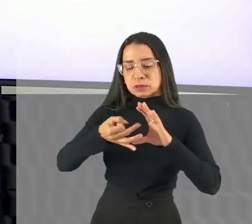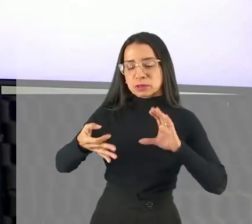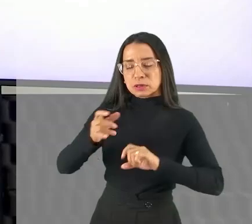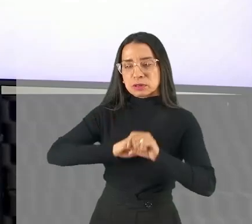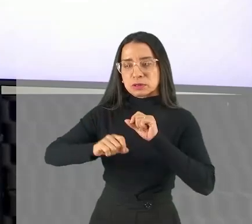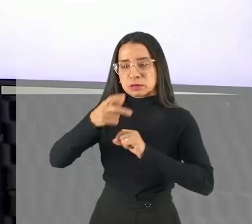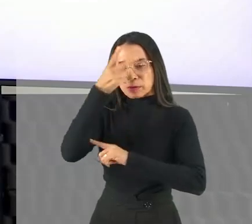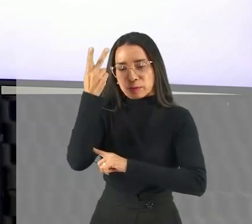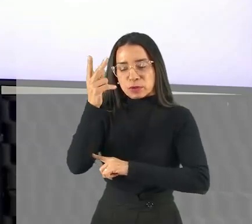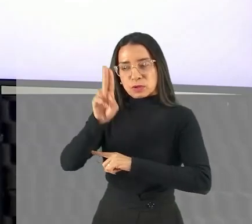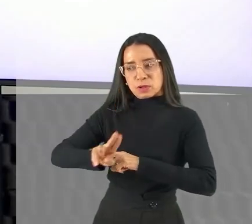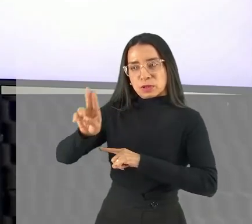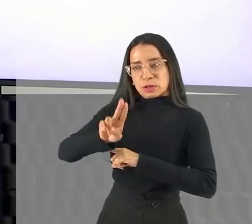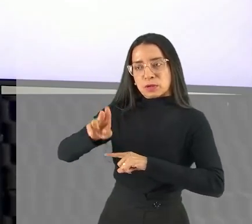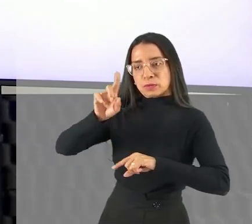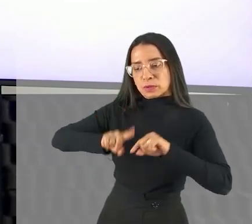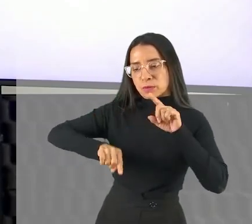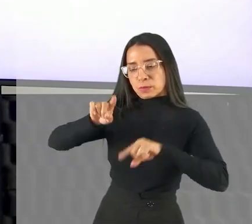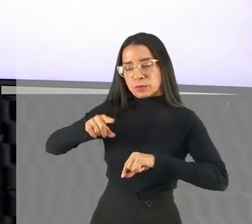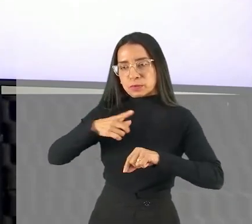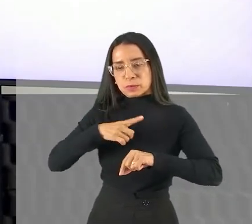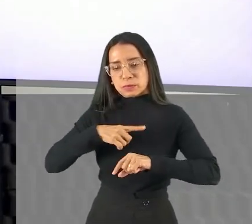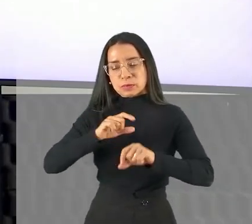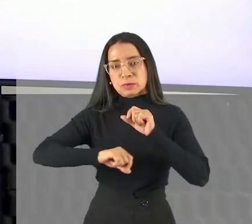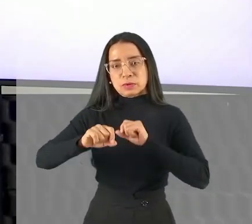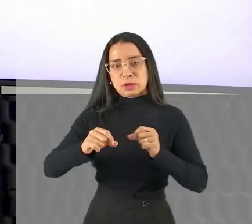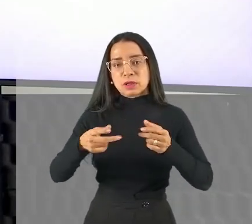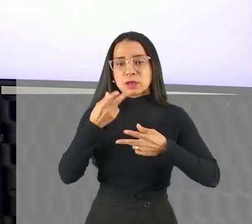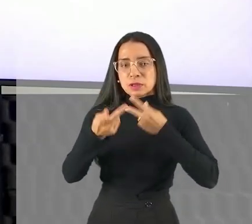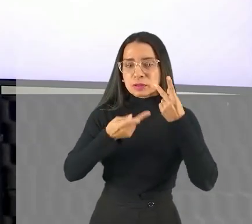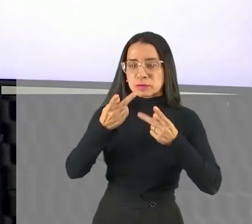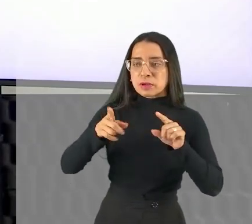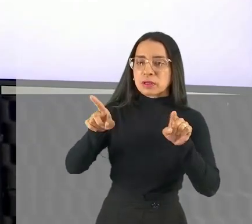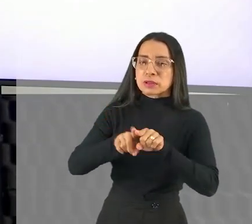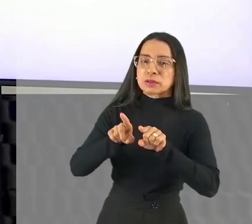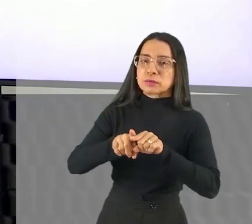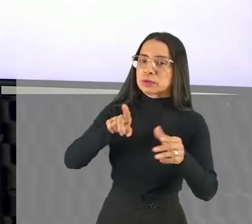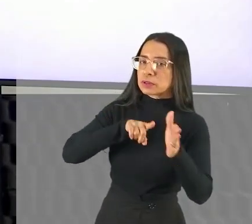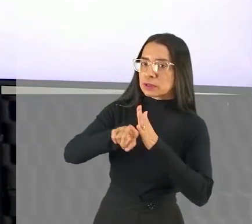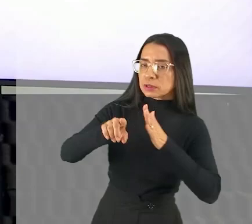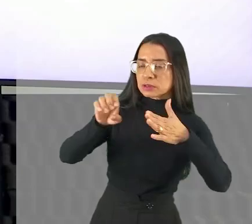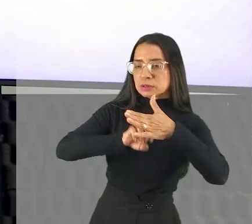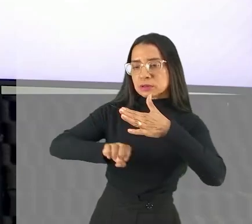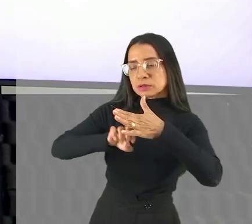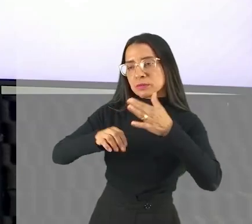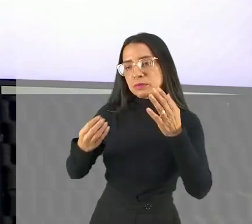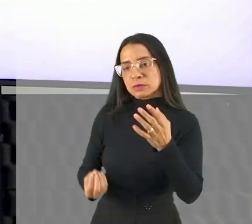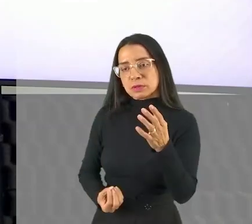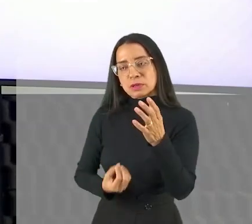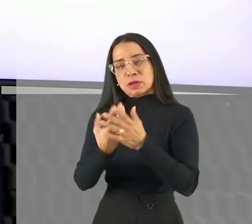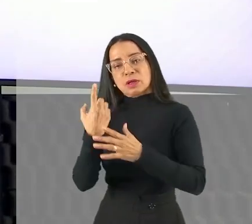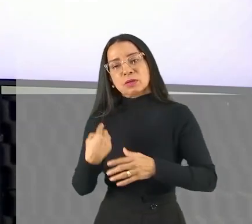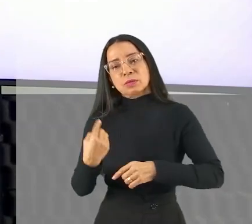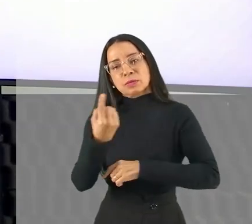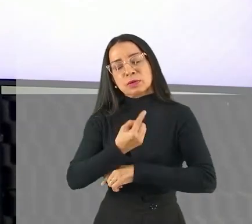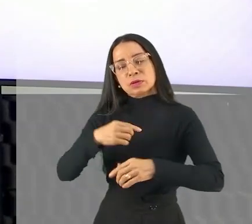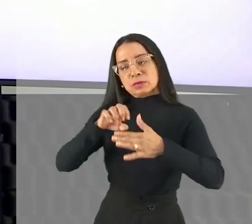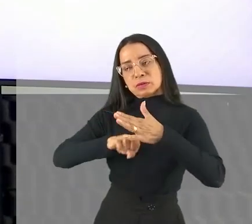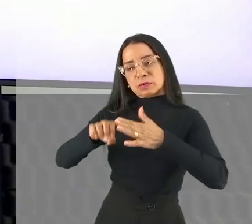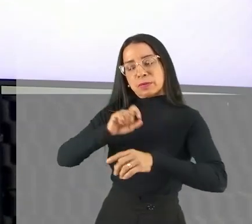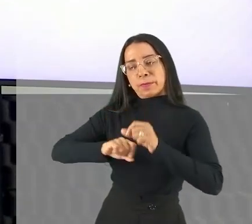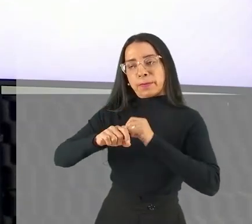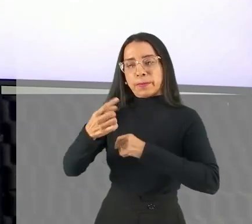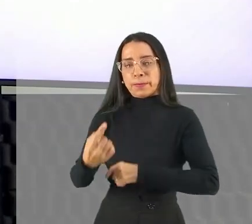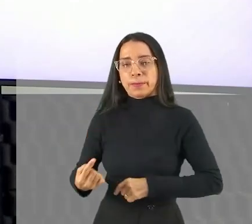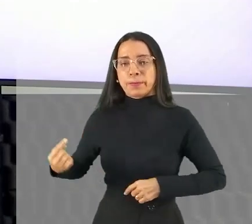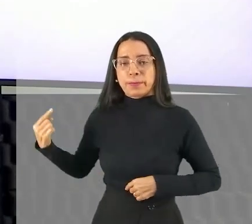pessoa está fazendo o consumo desse produto pode ter, e aí fala da questão da empresa, né, criado por nossa empresa, paixão e amor por chocolate